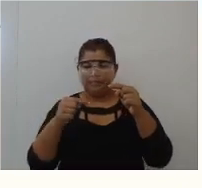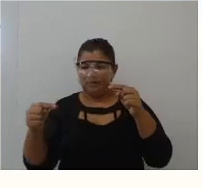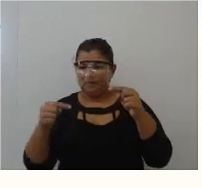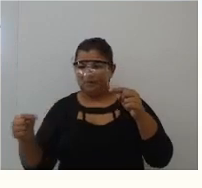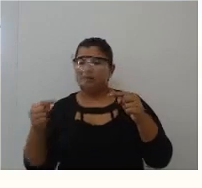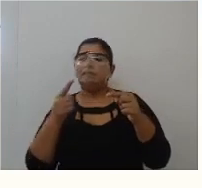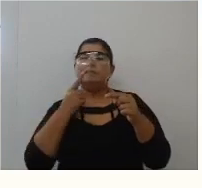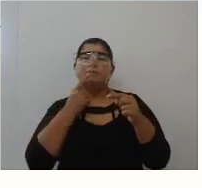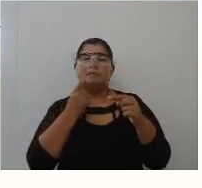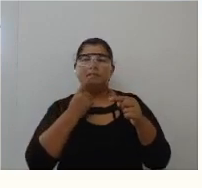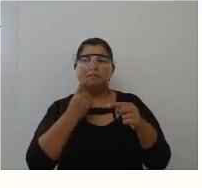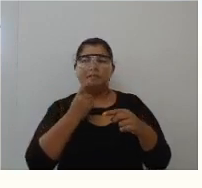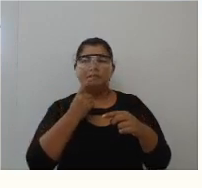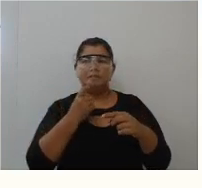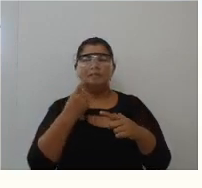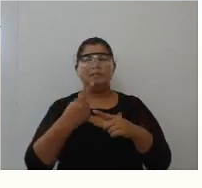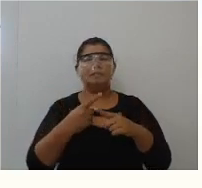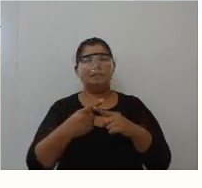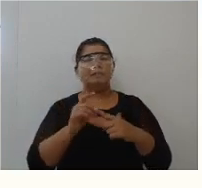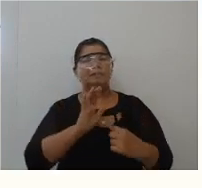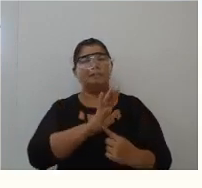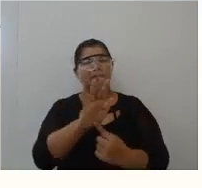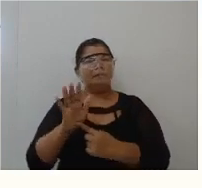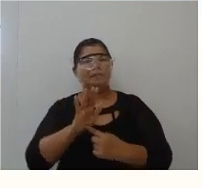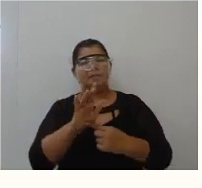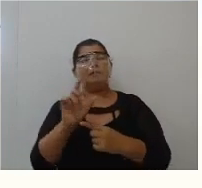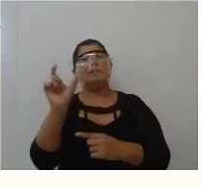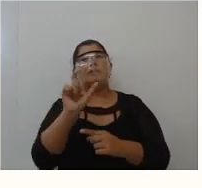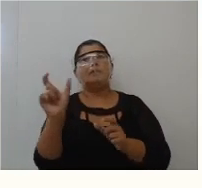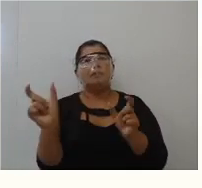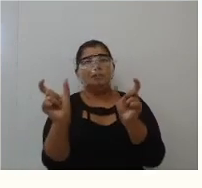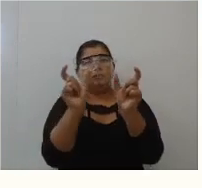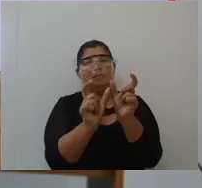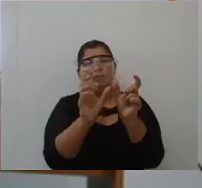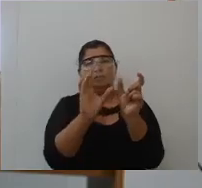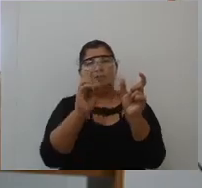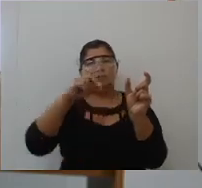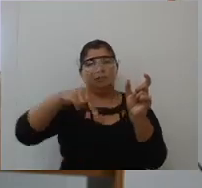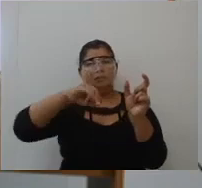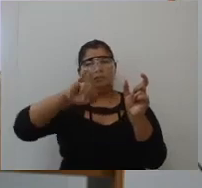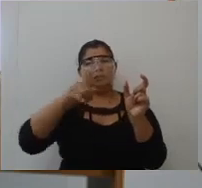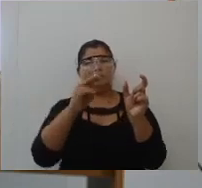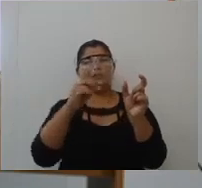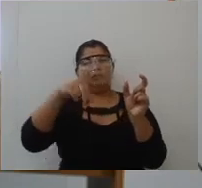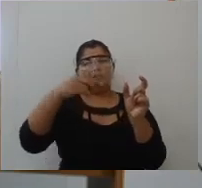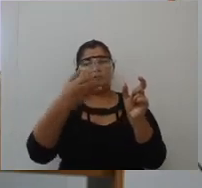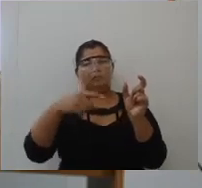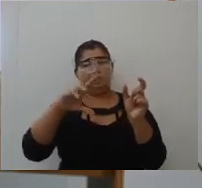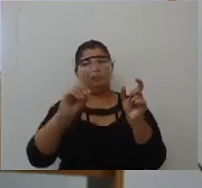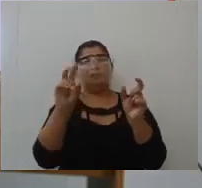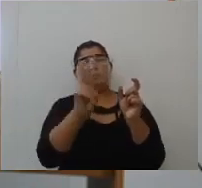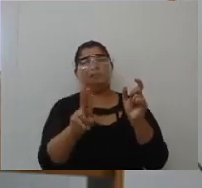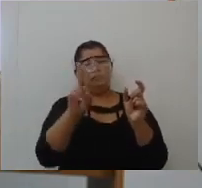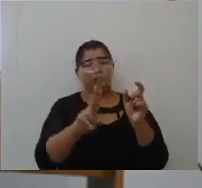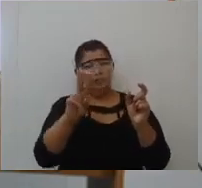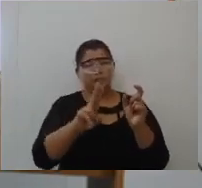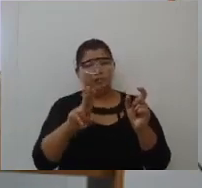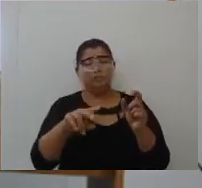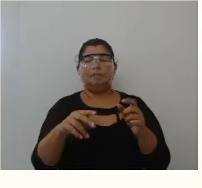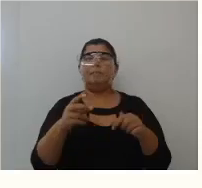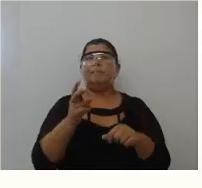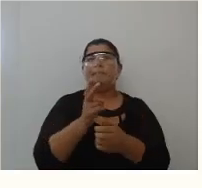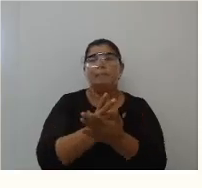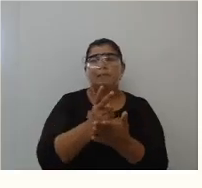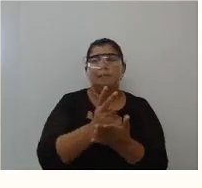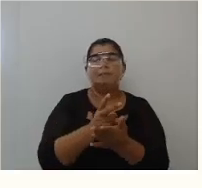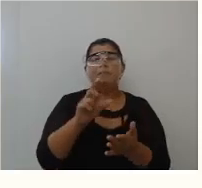mostrar a vocês como o uso das conjunções é importante na hora da redação. Olha o outro exemplo. Mesmo que